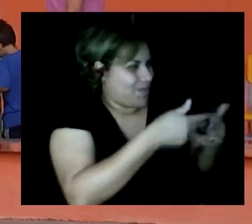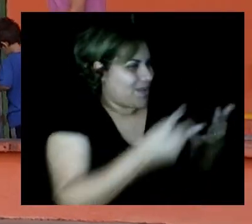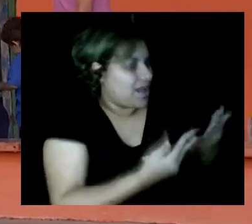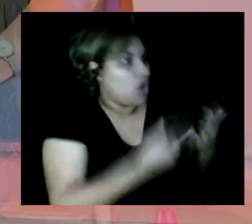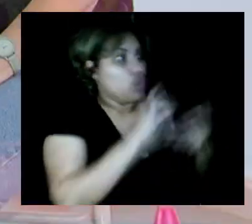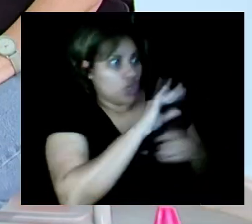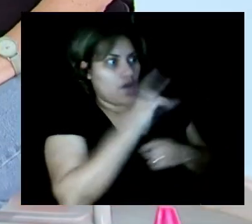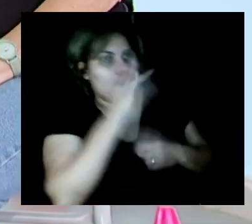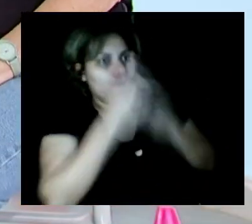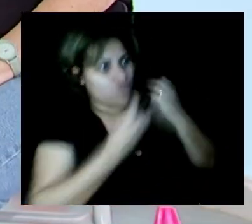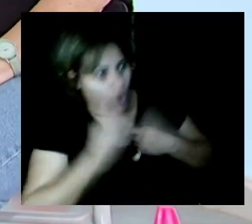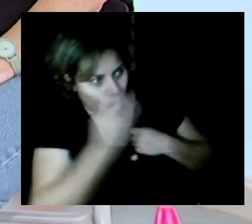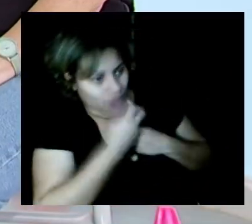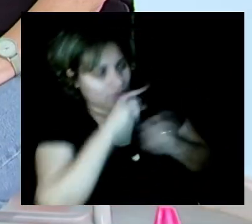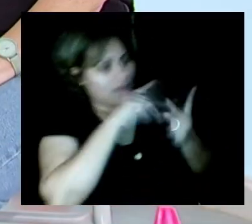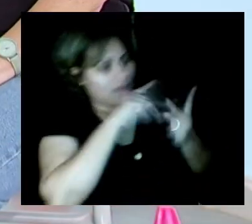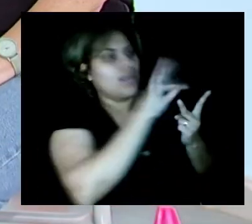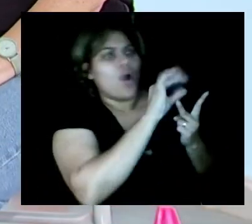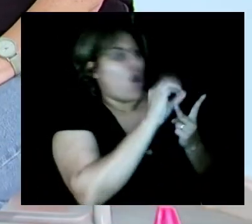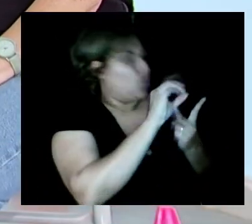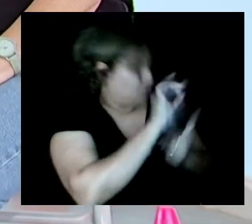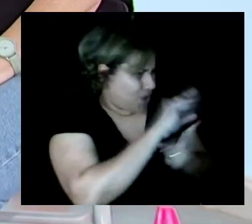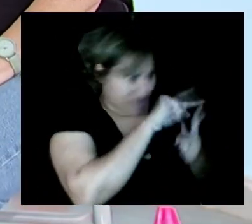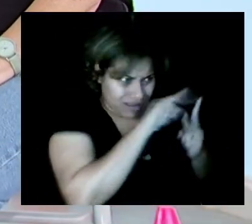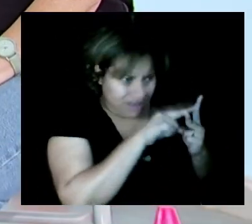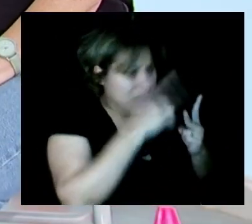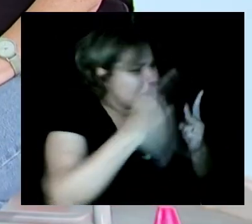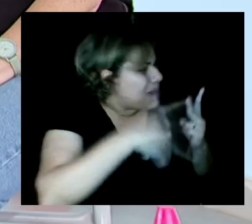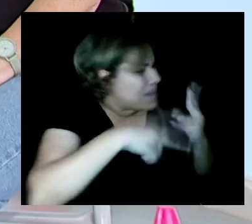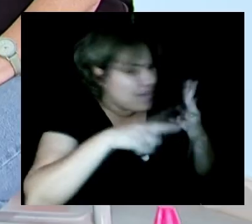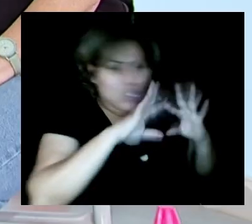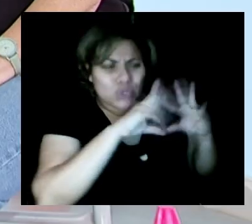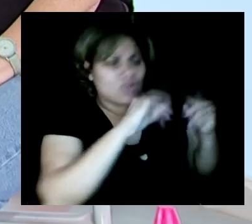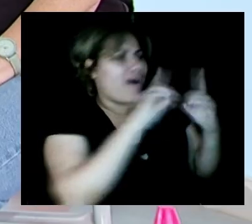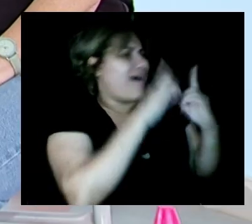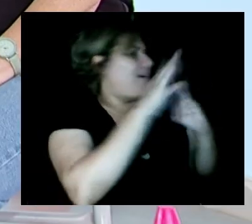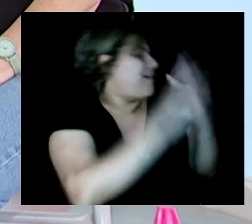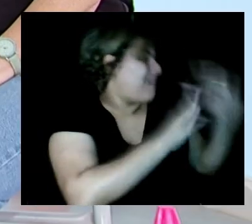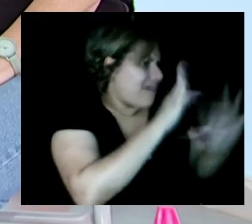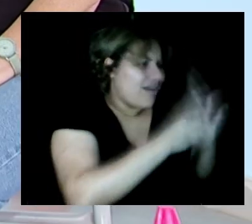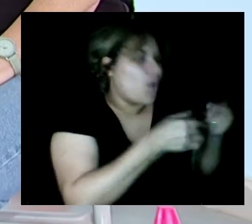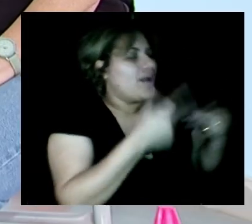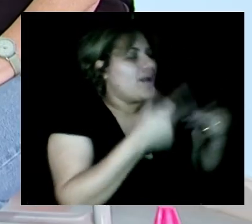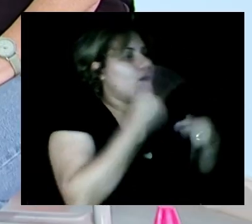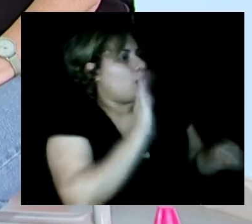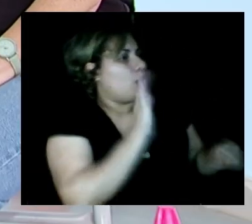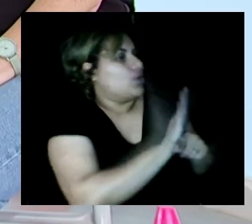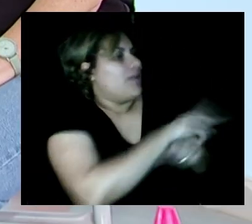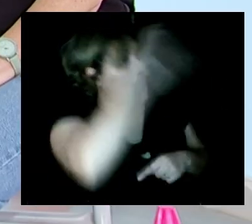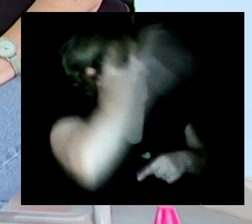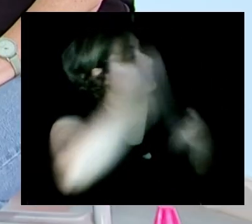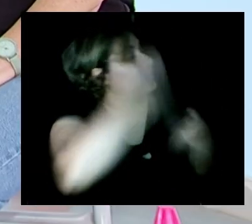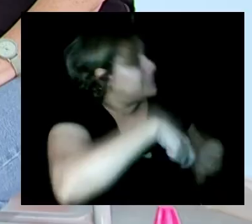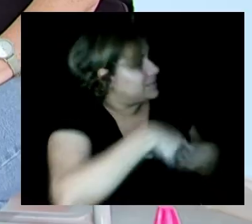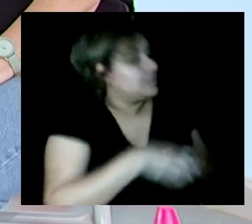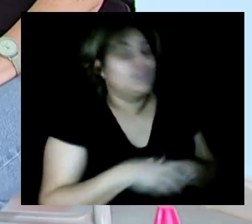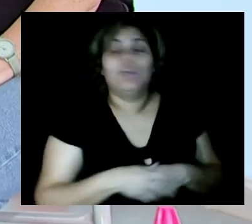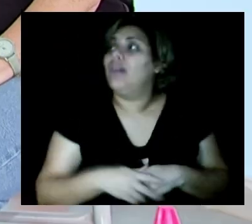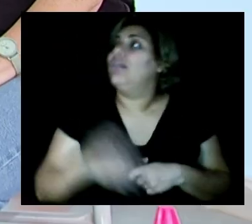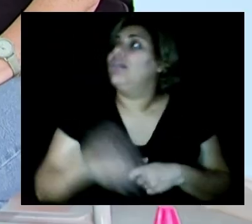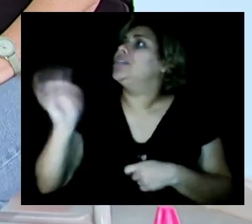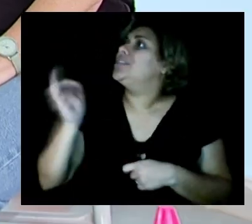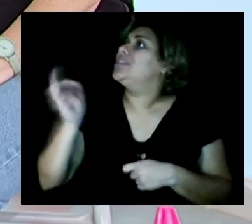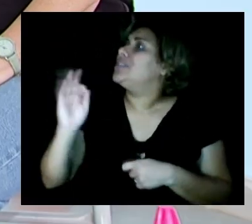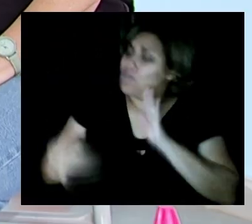os atendimentos que a gente reforça isso, né? Para eles poderem aprender. E é um anseio, acho que de todo ser humano é